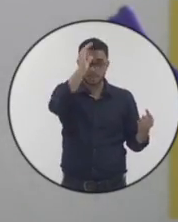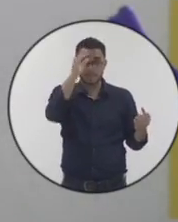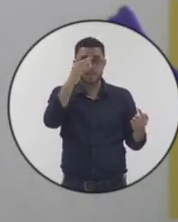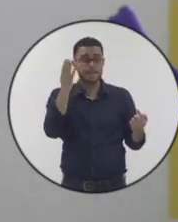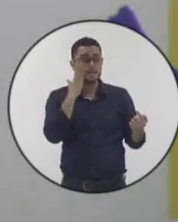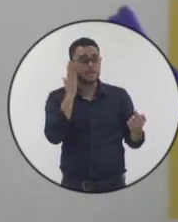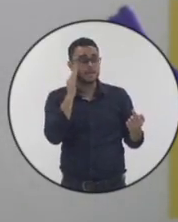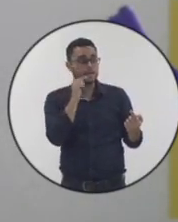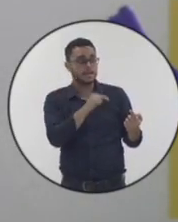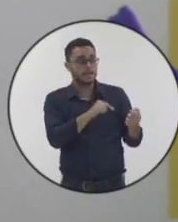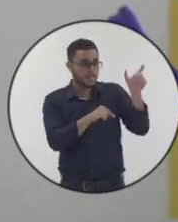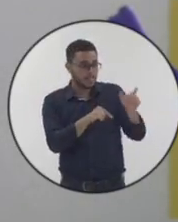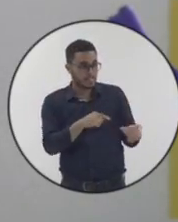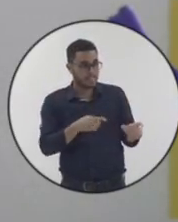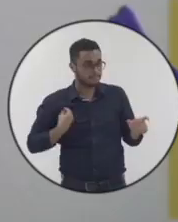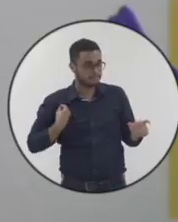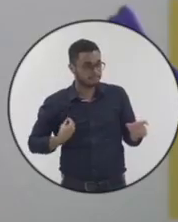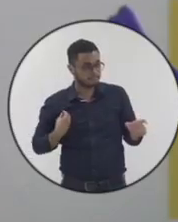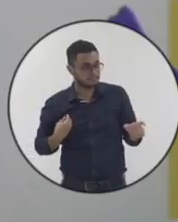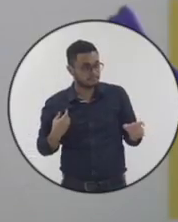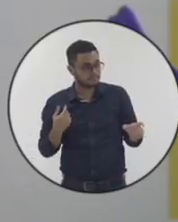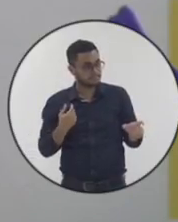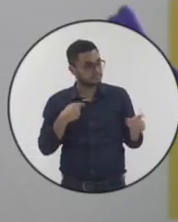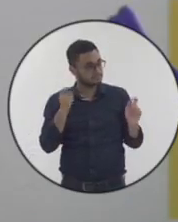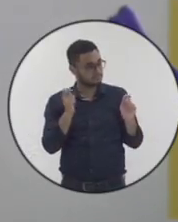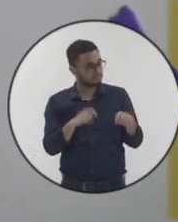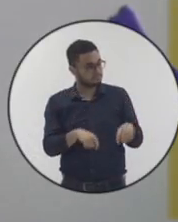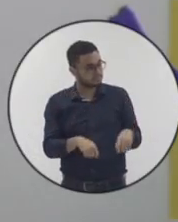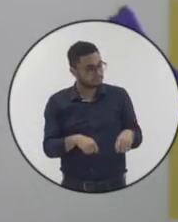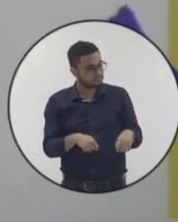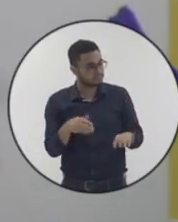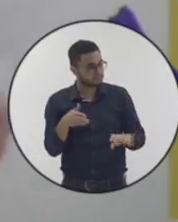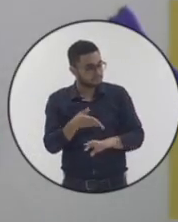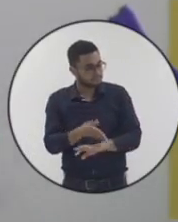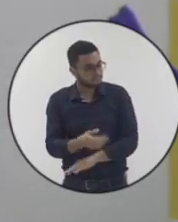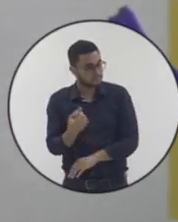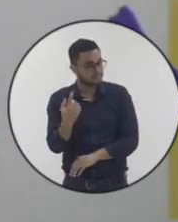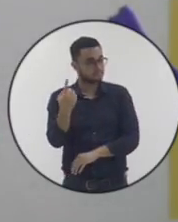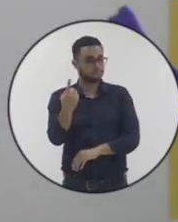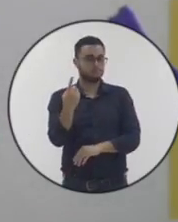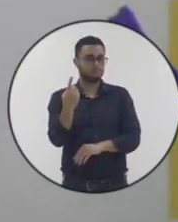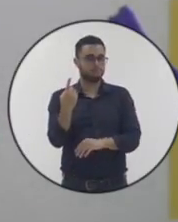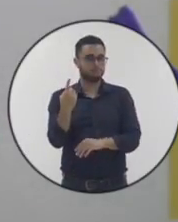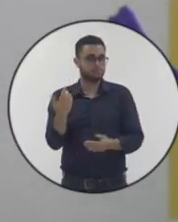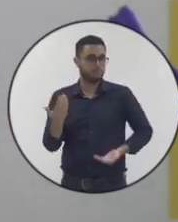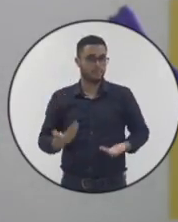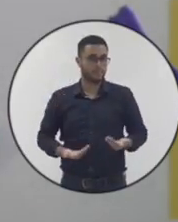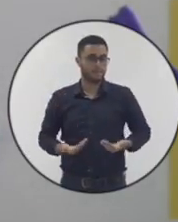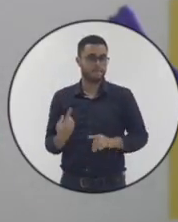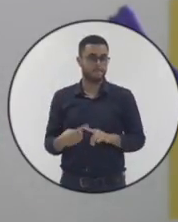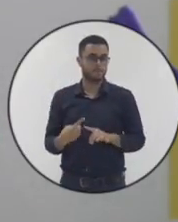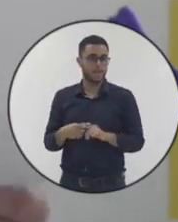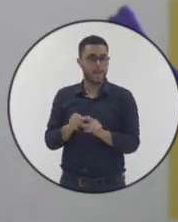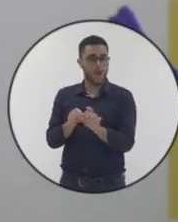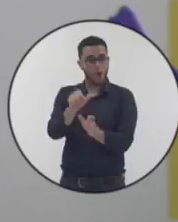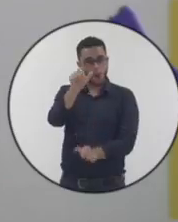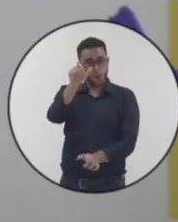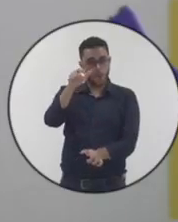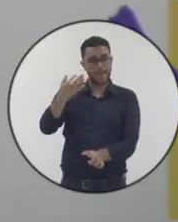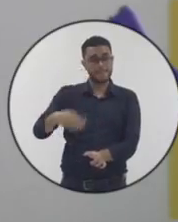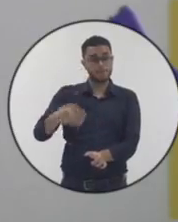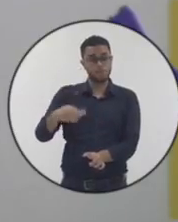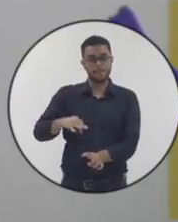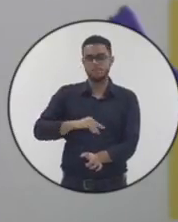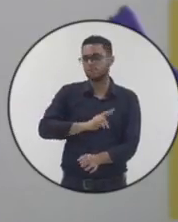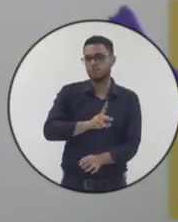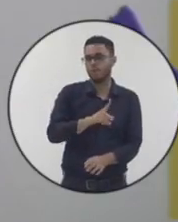existe. Eu posso acessar um serviço porque eu estou com dor na coluna, mas não porque eu sou travesti ou